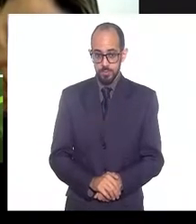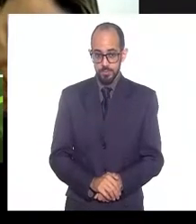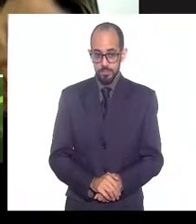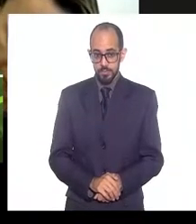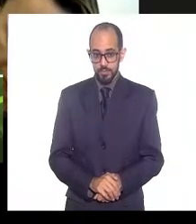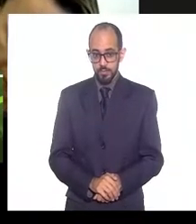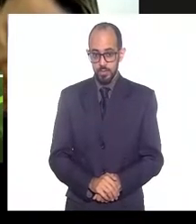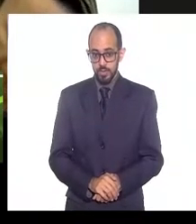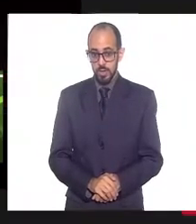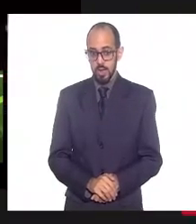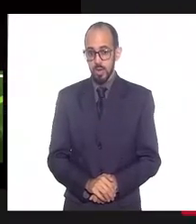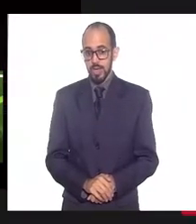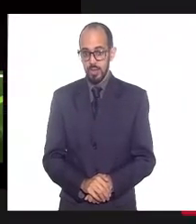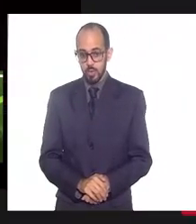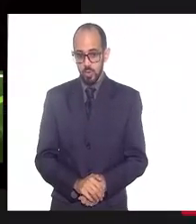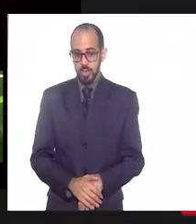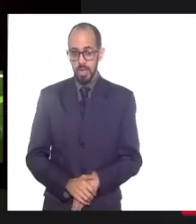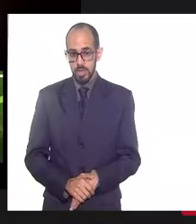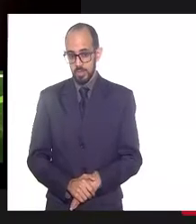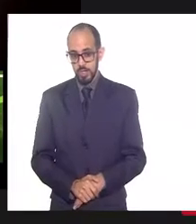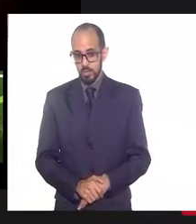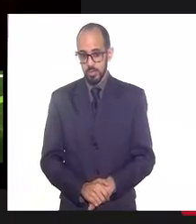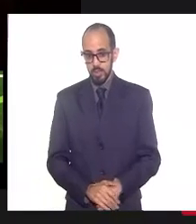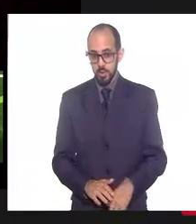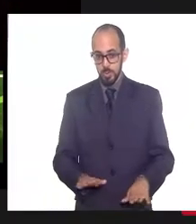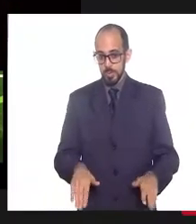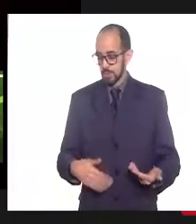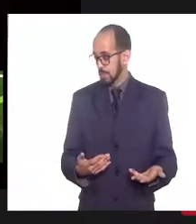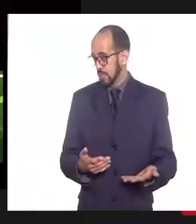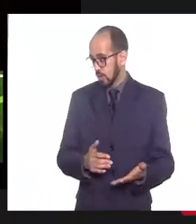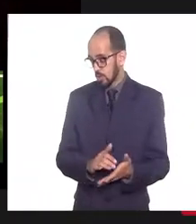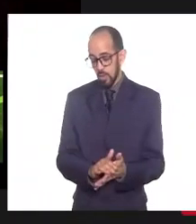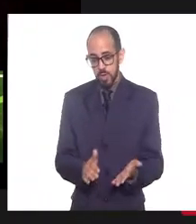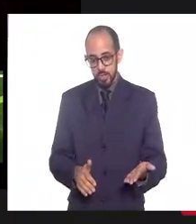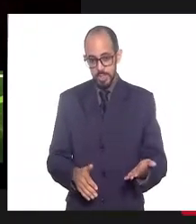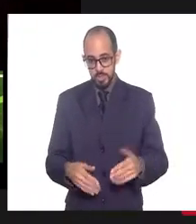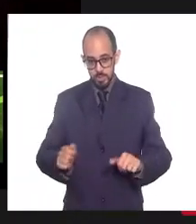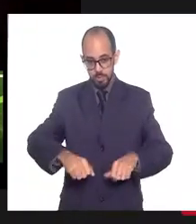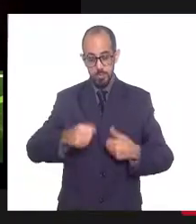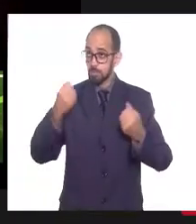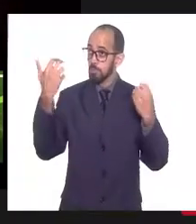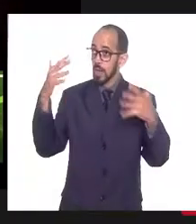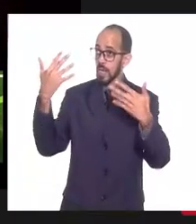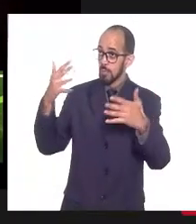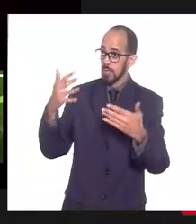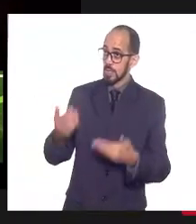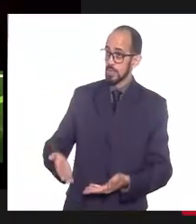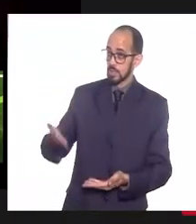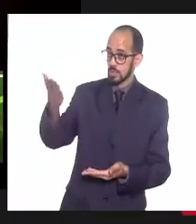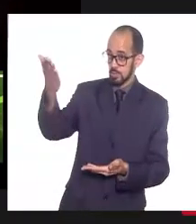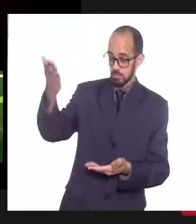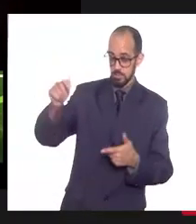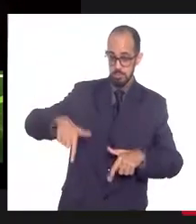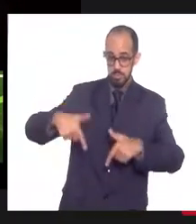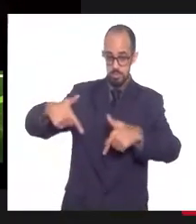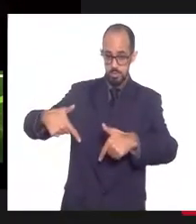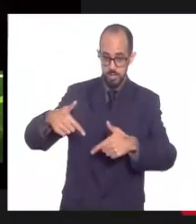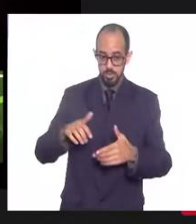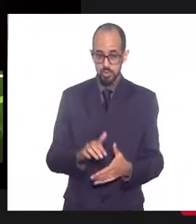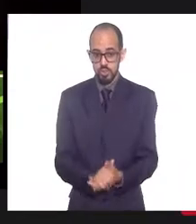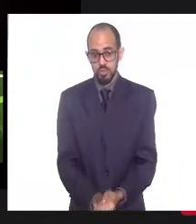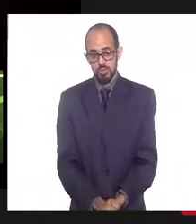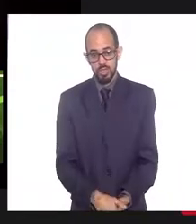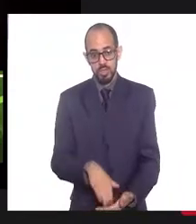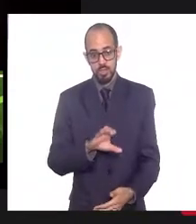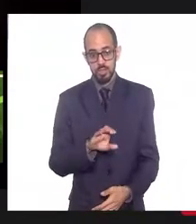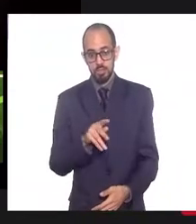obrigado. Um bom dia à senhora. Meus parabéns pela iniciativa dessa